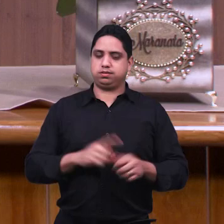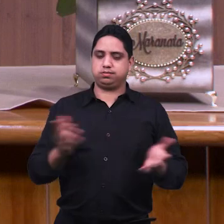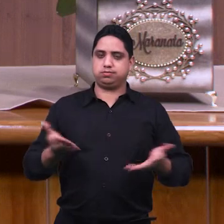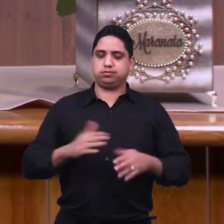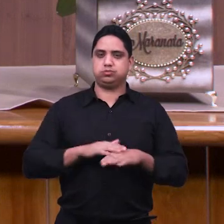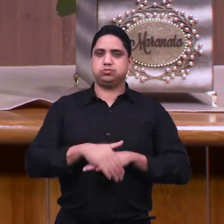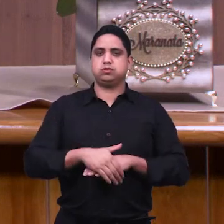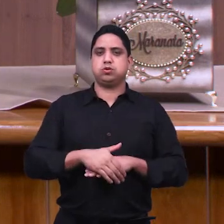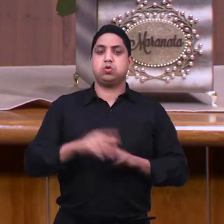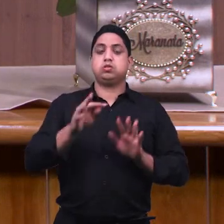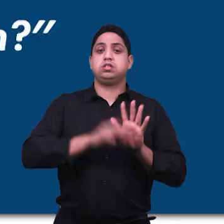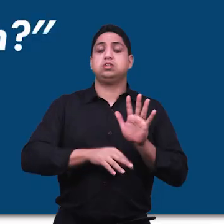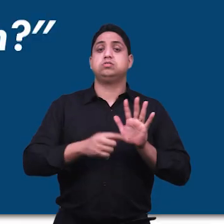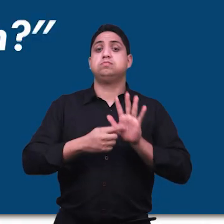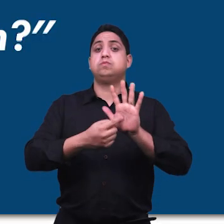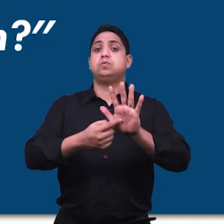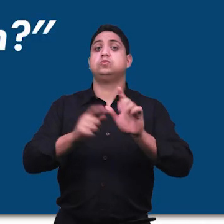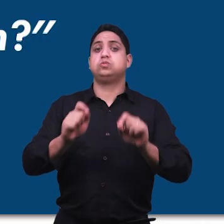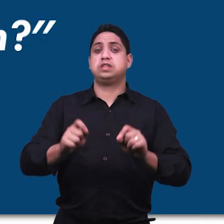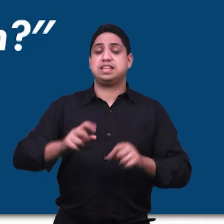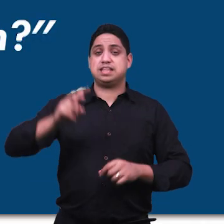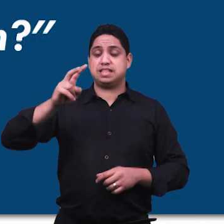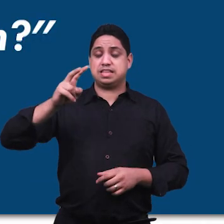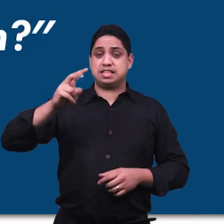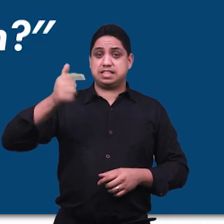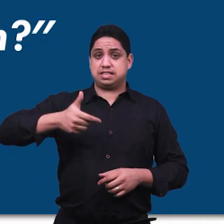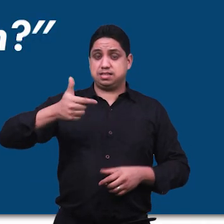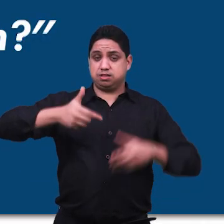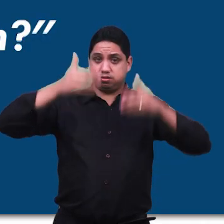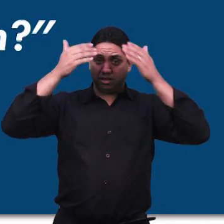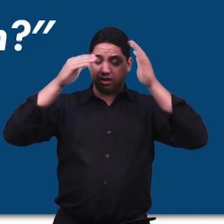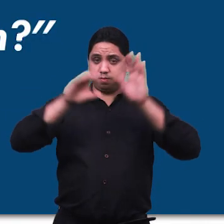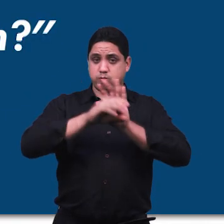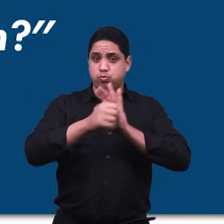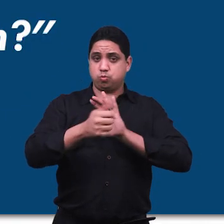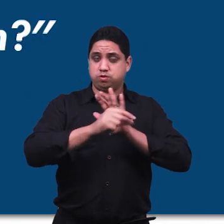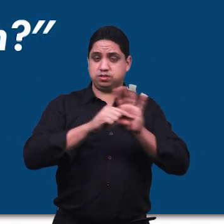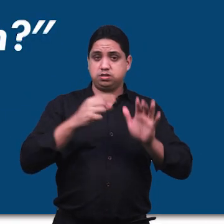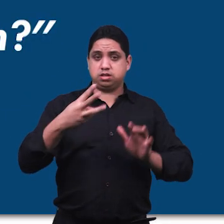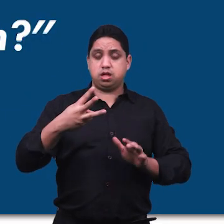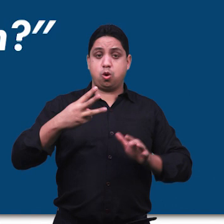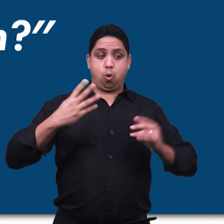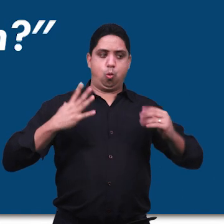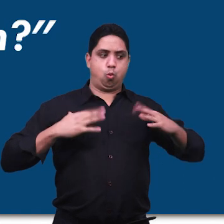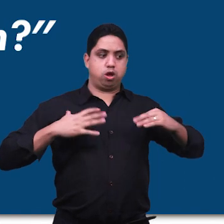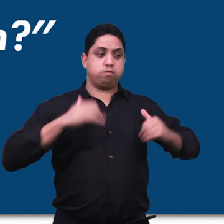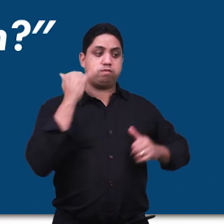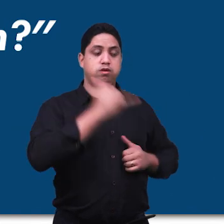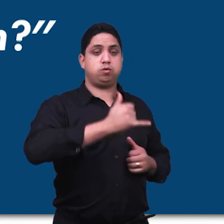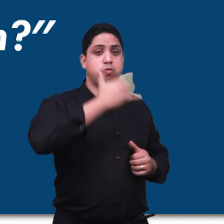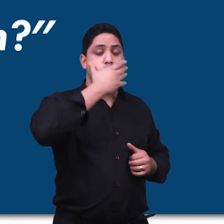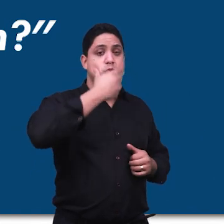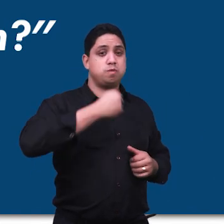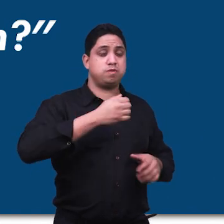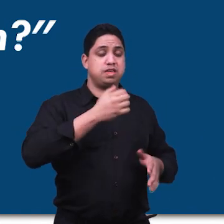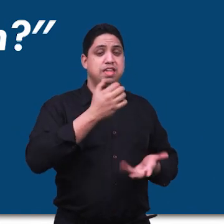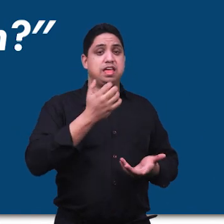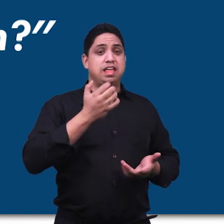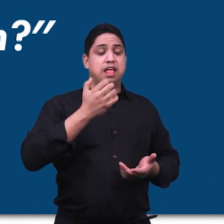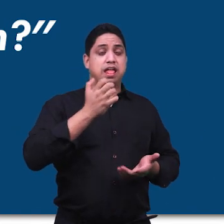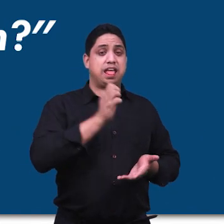né? O texto diz o seguinte, segundo Reis 1:3 diz assim, mas o anjo do Senhor disse a Elias o